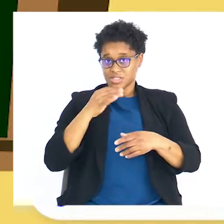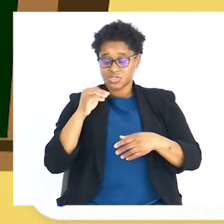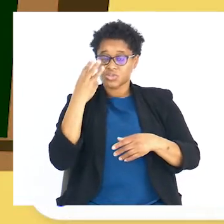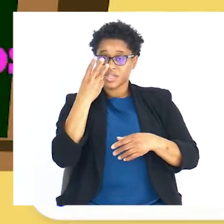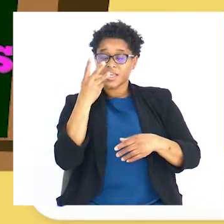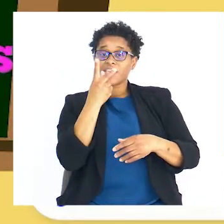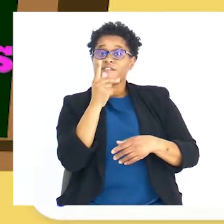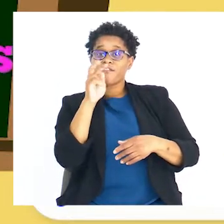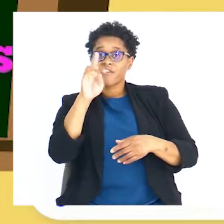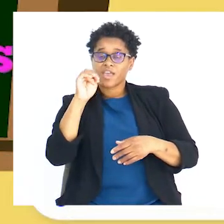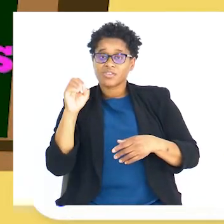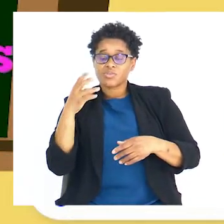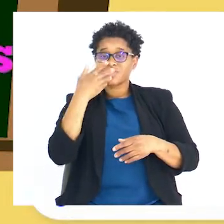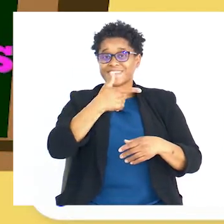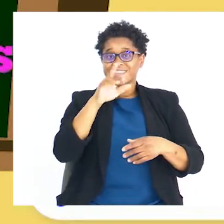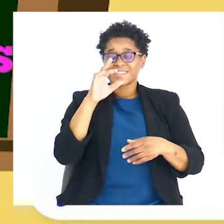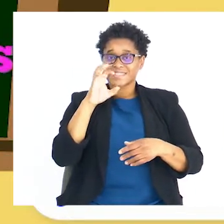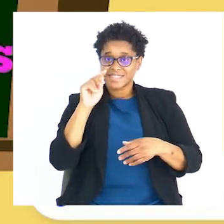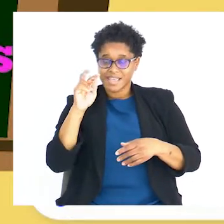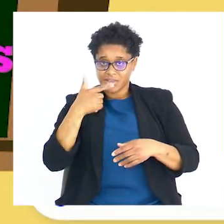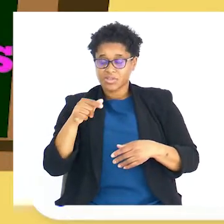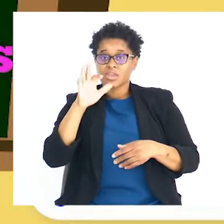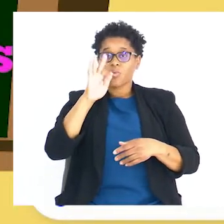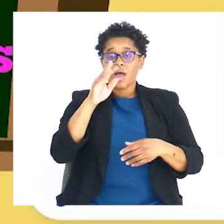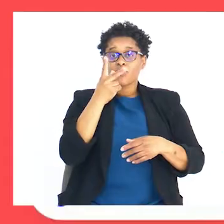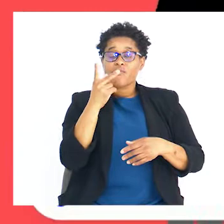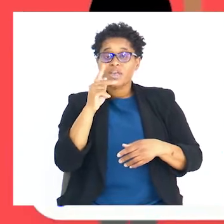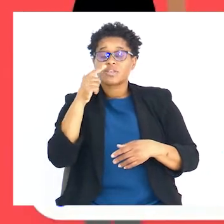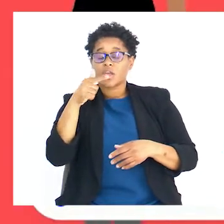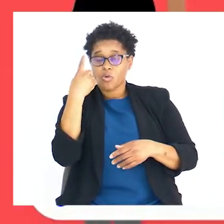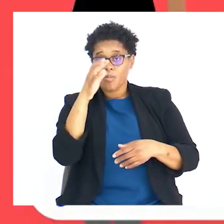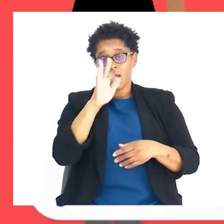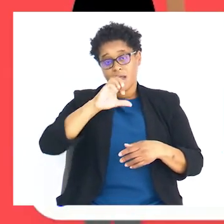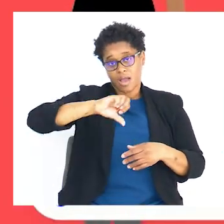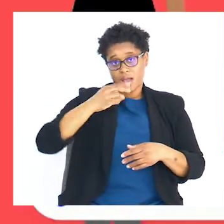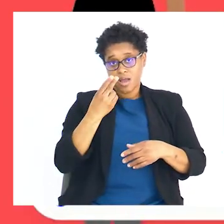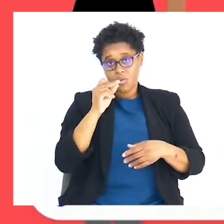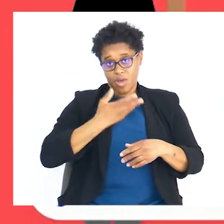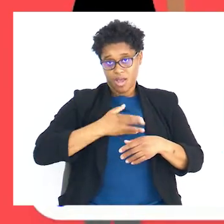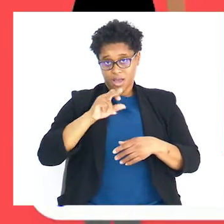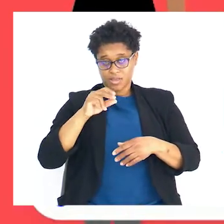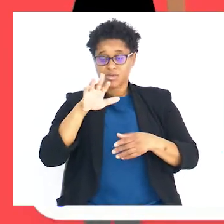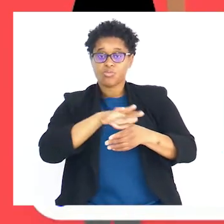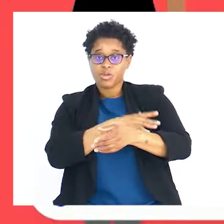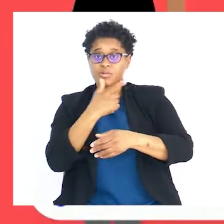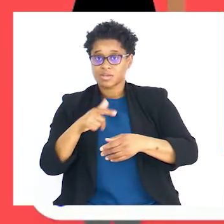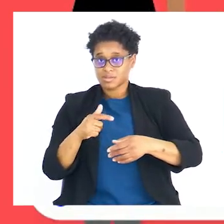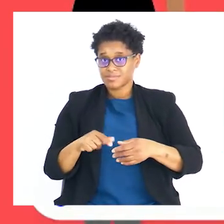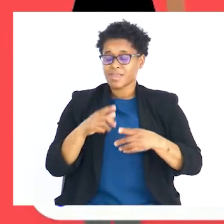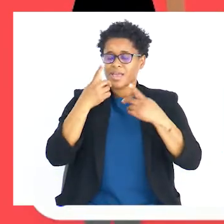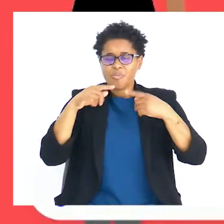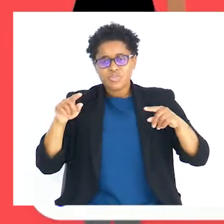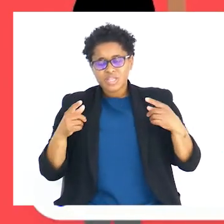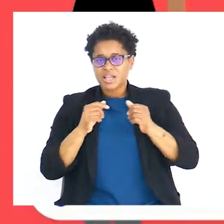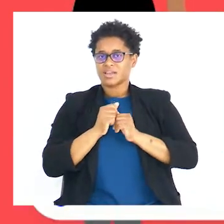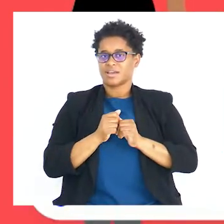terceto. E 4 versos é uma quadra. Os poemas têm ritmo e